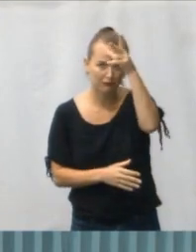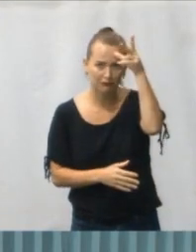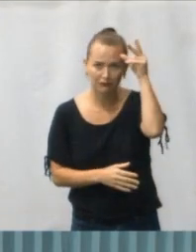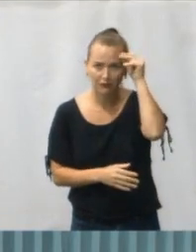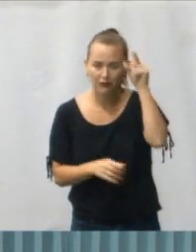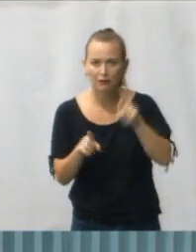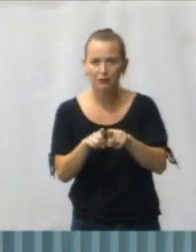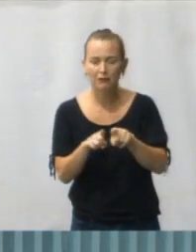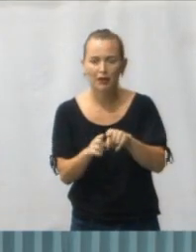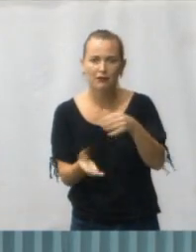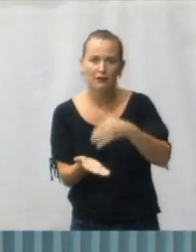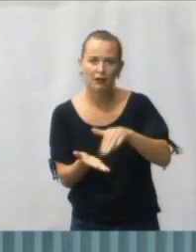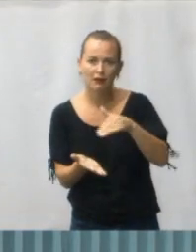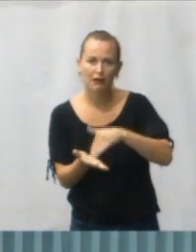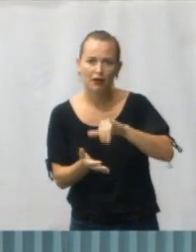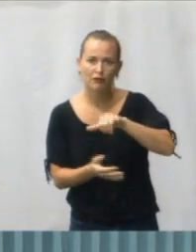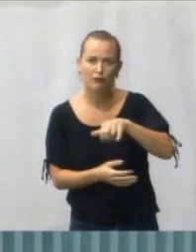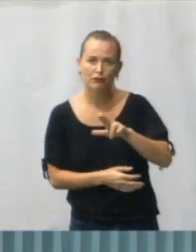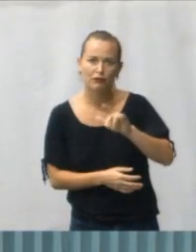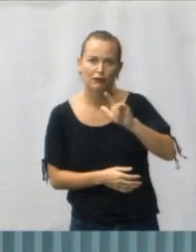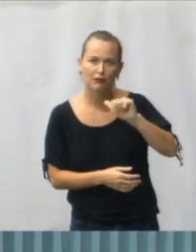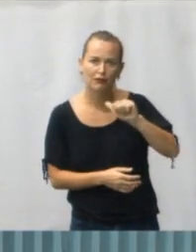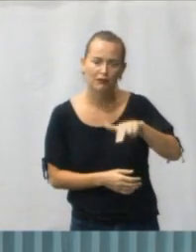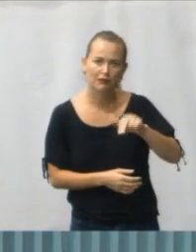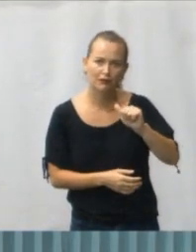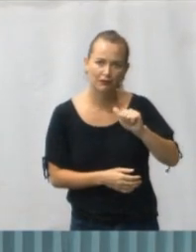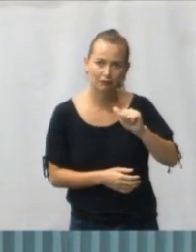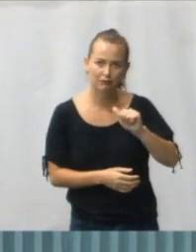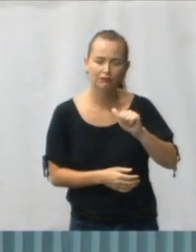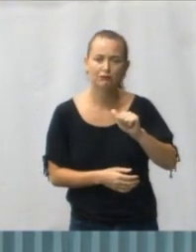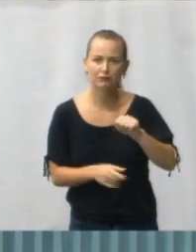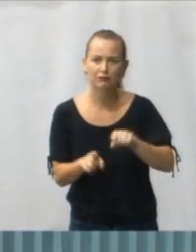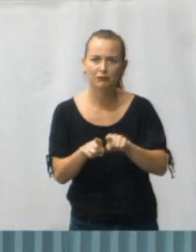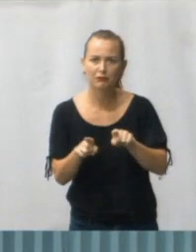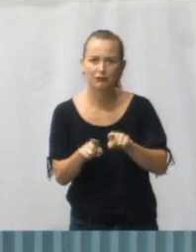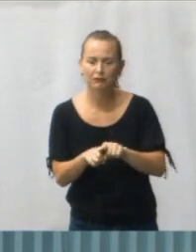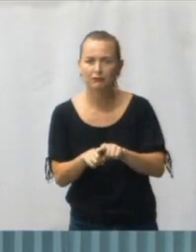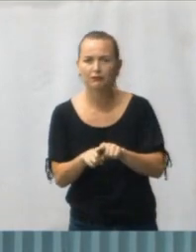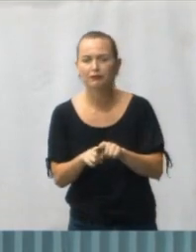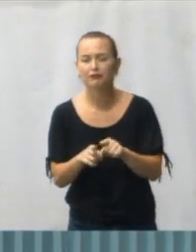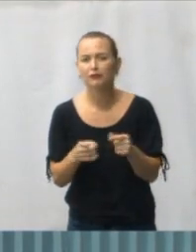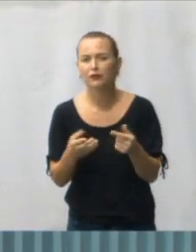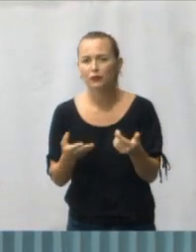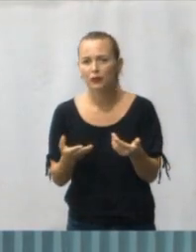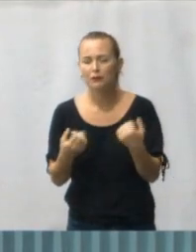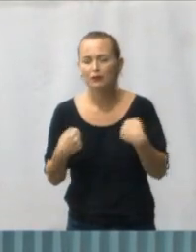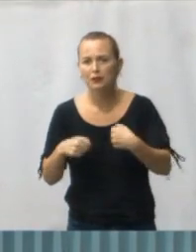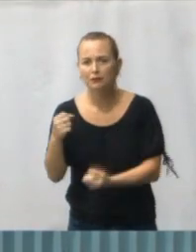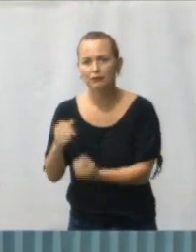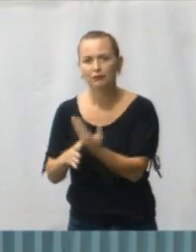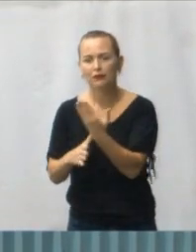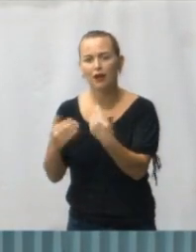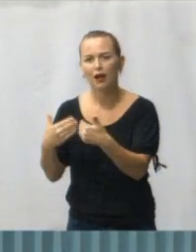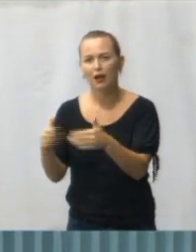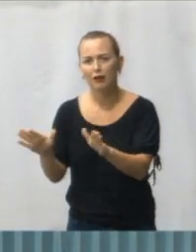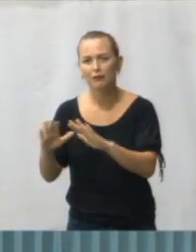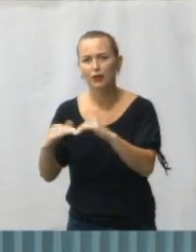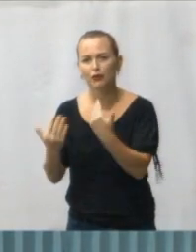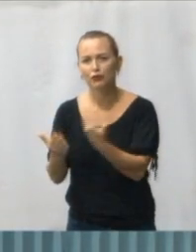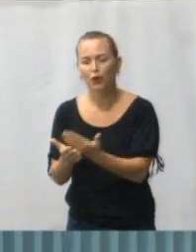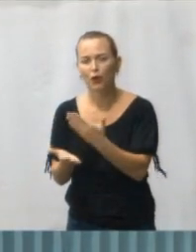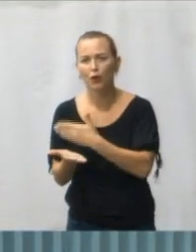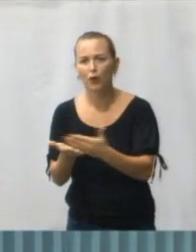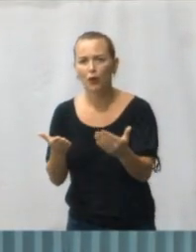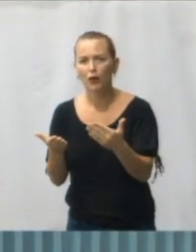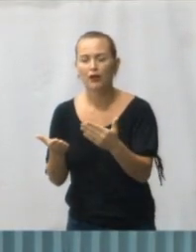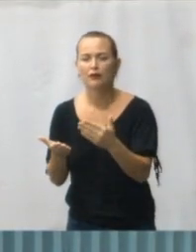a comunidade. E se faz necessário, senhor presidente, para essa escola que vai começar a funcionar agora em fevereiro, ela ter o nome. E se faz